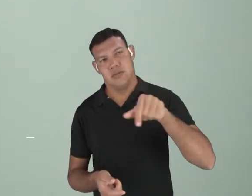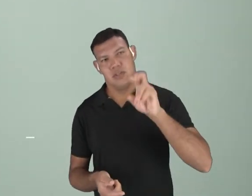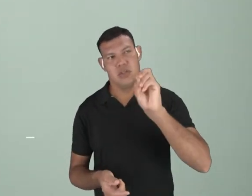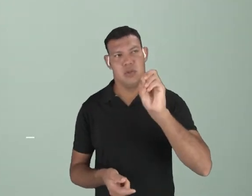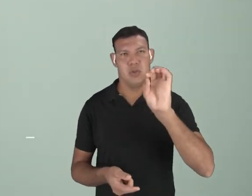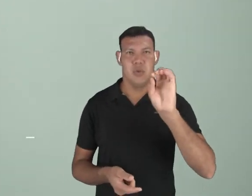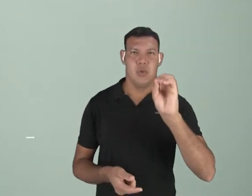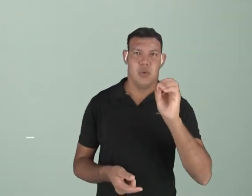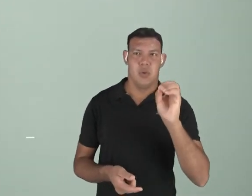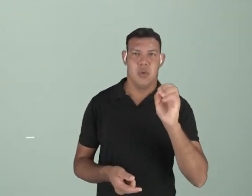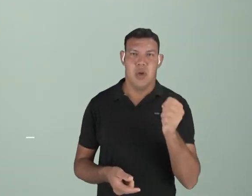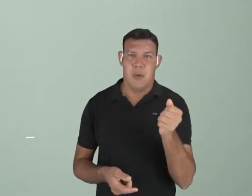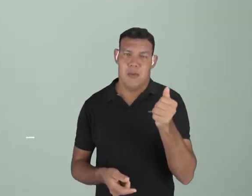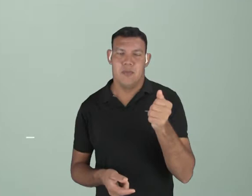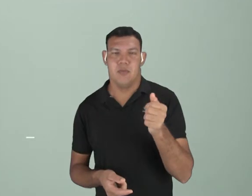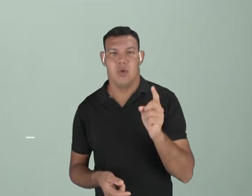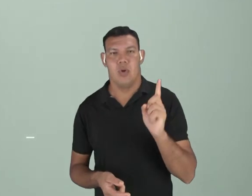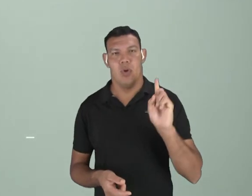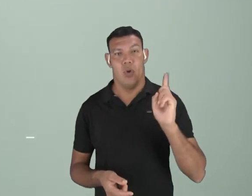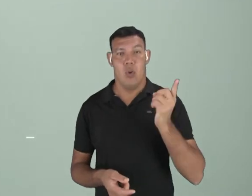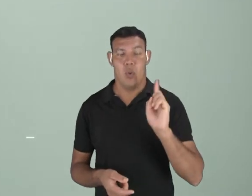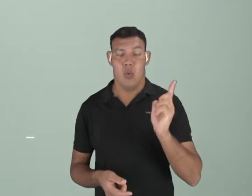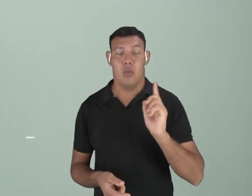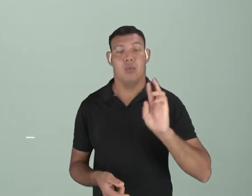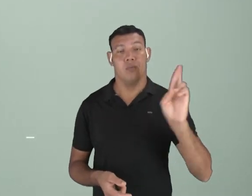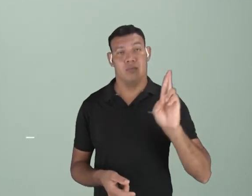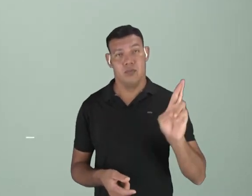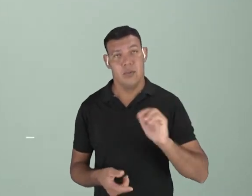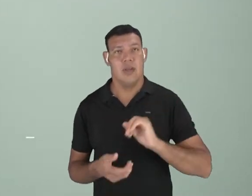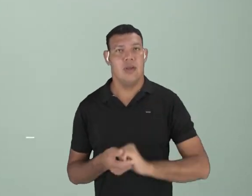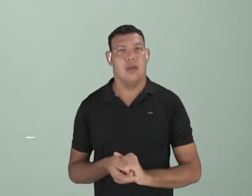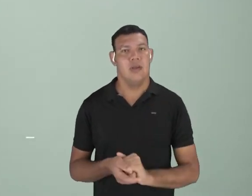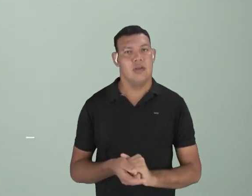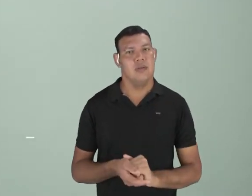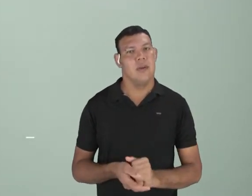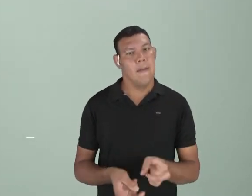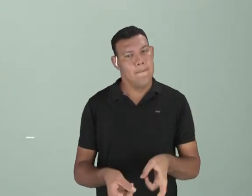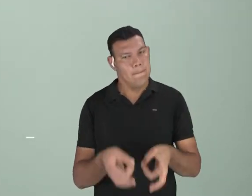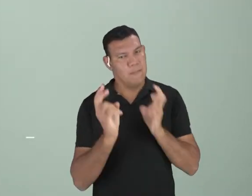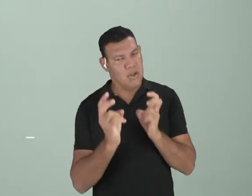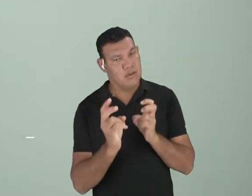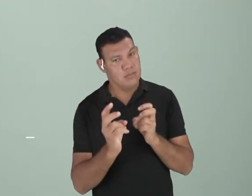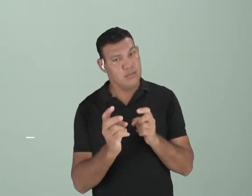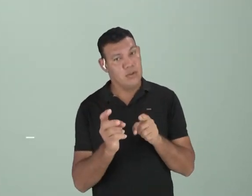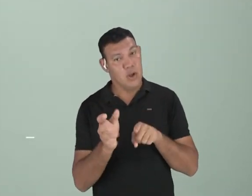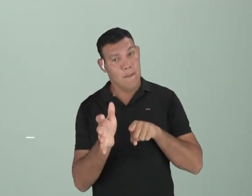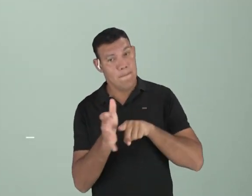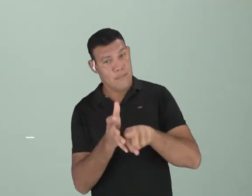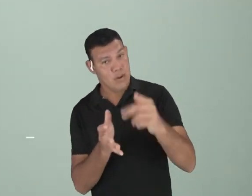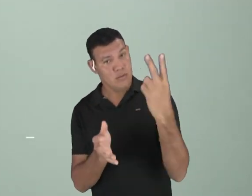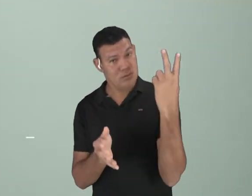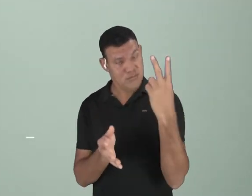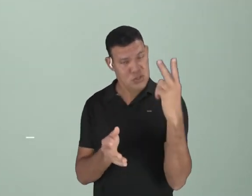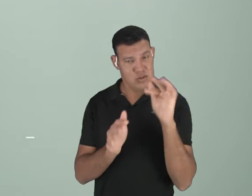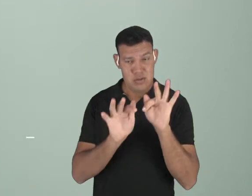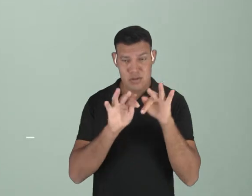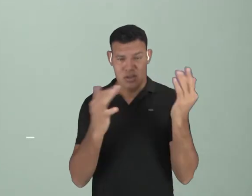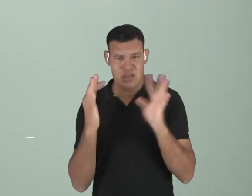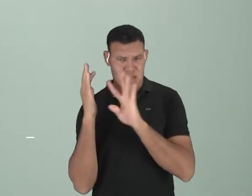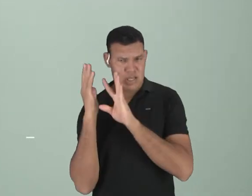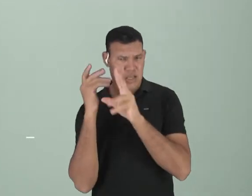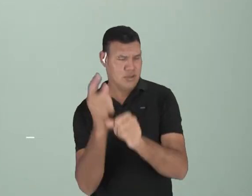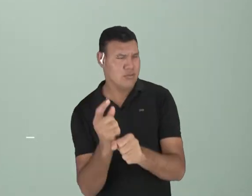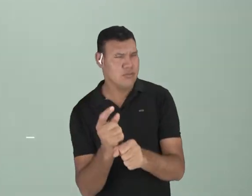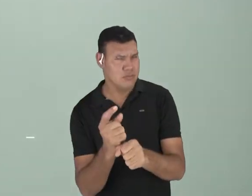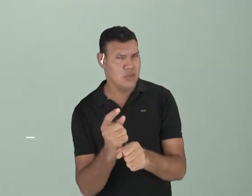50 centavos, R$1, tá? E aí eu teria um valor, tá bom? Então vejam que duas questões bem simples, mas que revisam, né? É